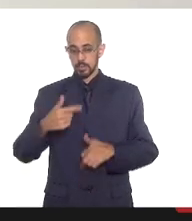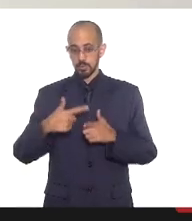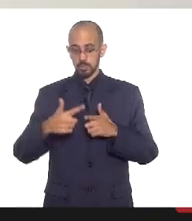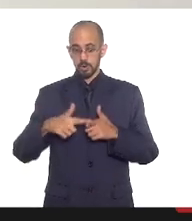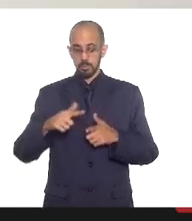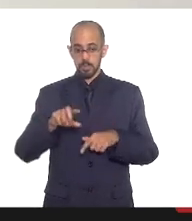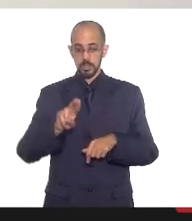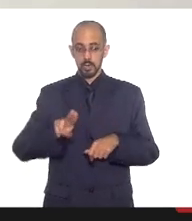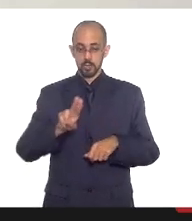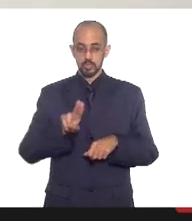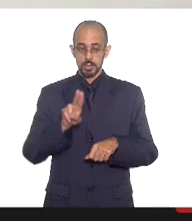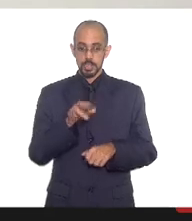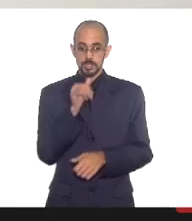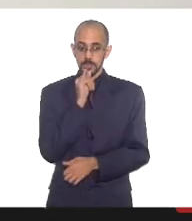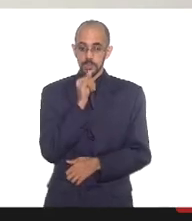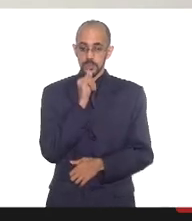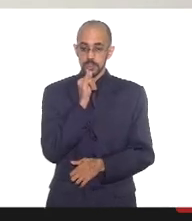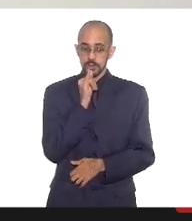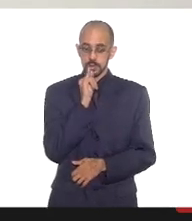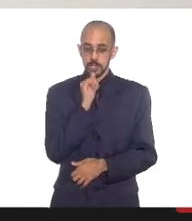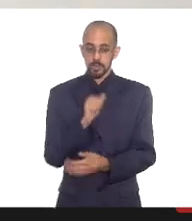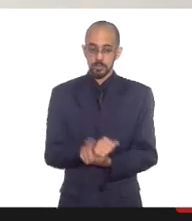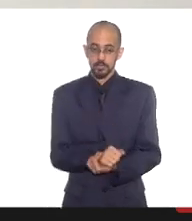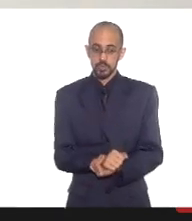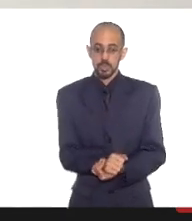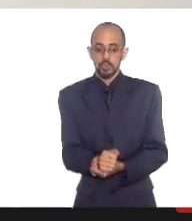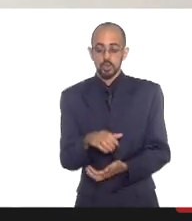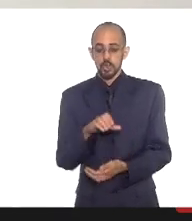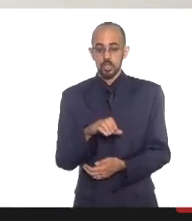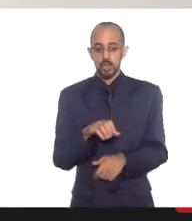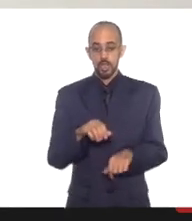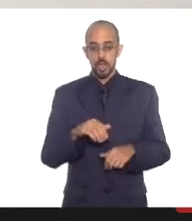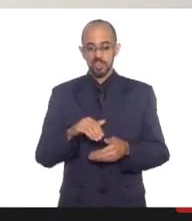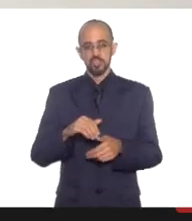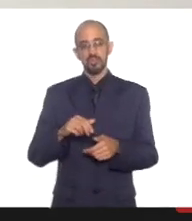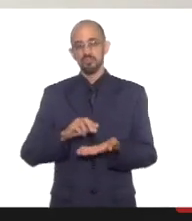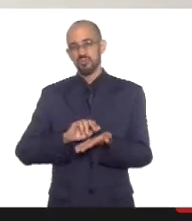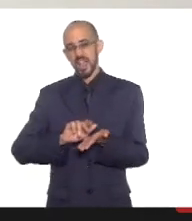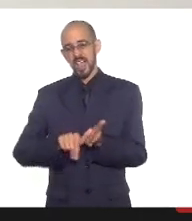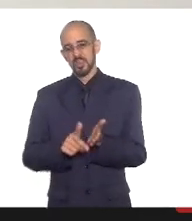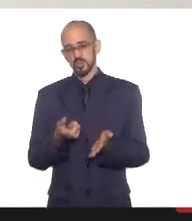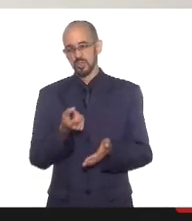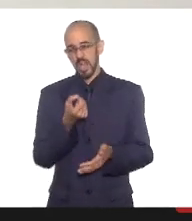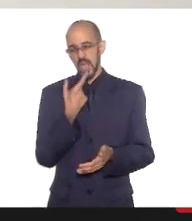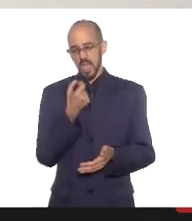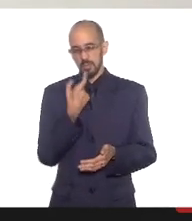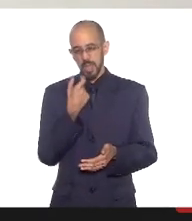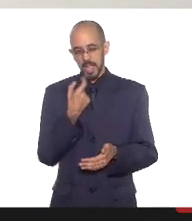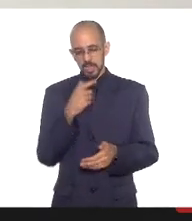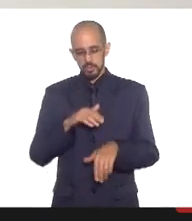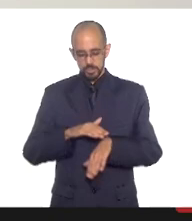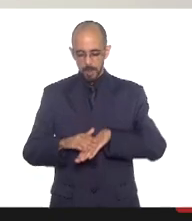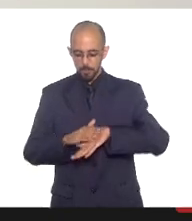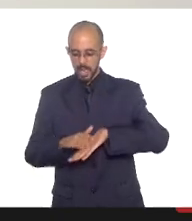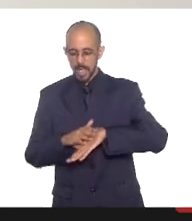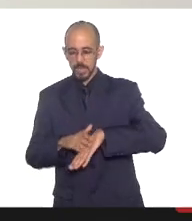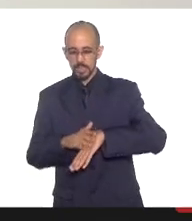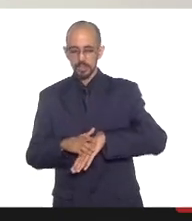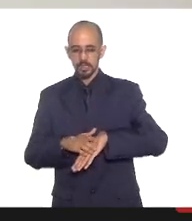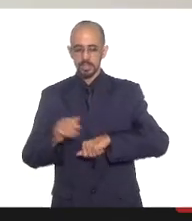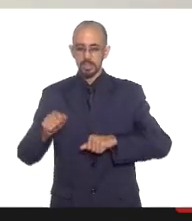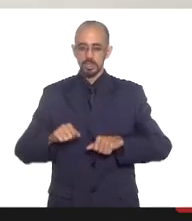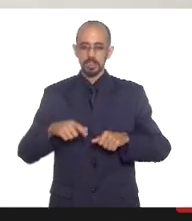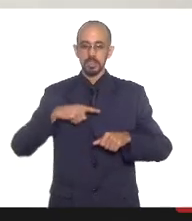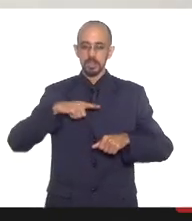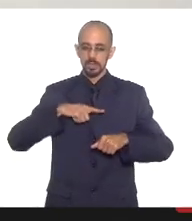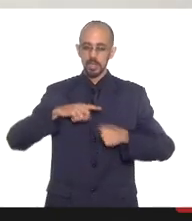por exemplo da utilização Bom dia corte de corticóide Vitale dormia daí pessoas com reações muitas vezes